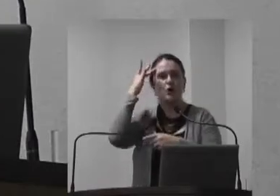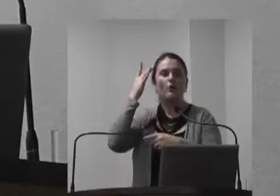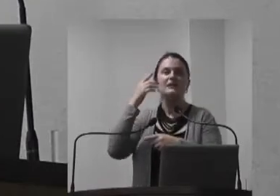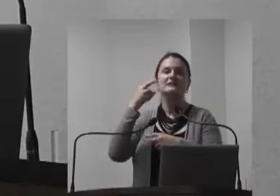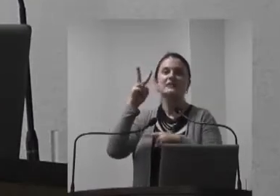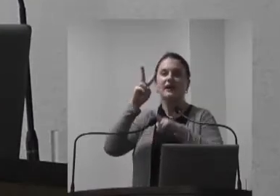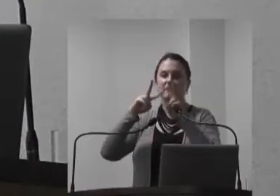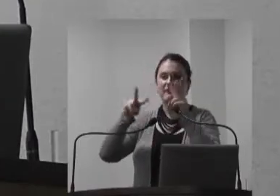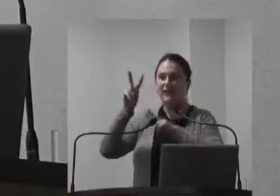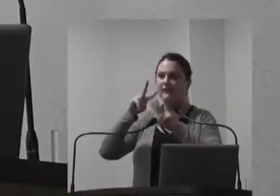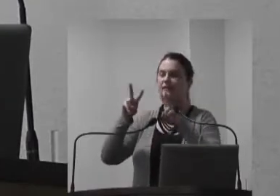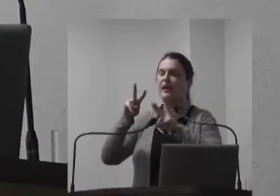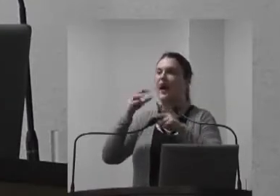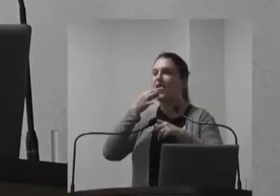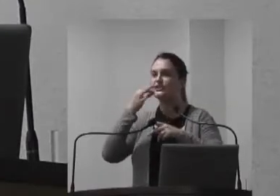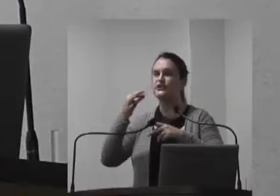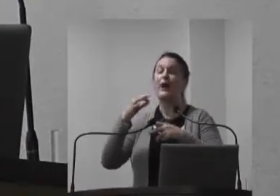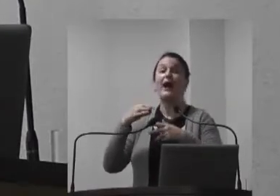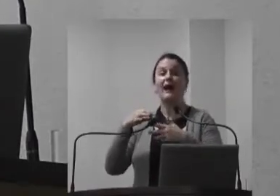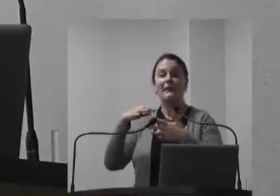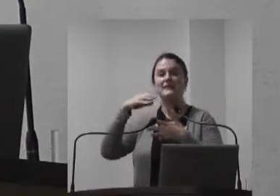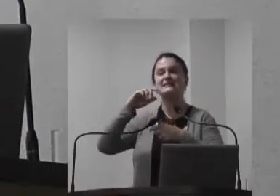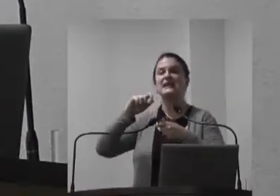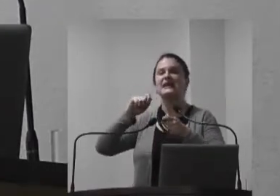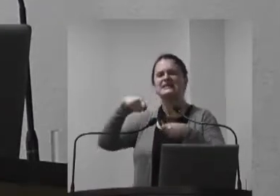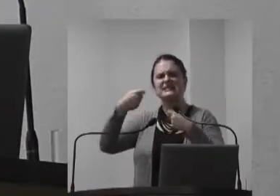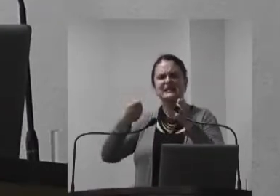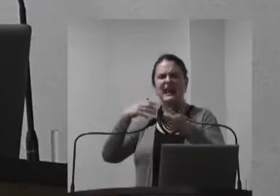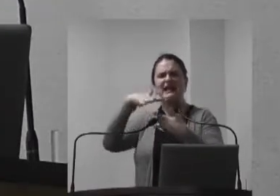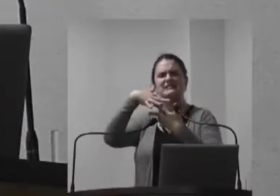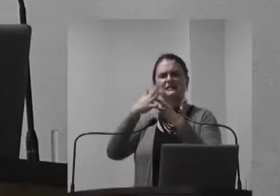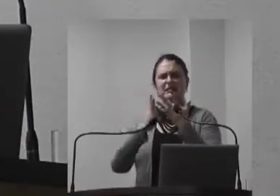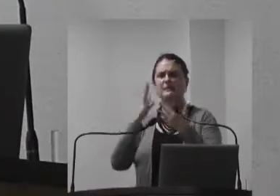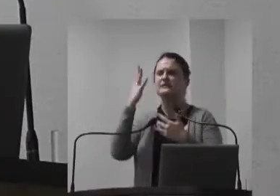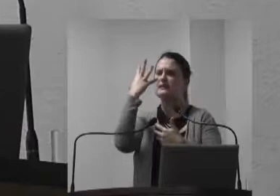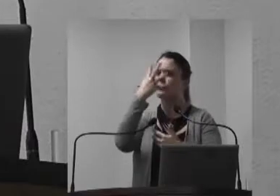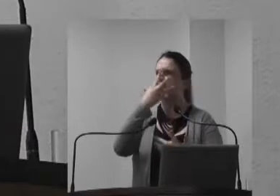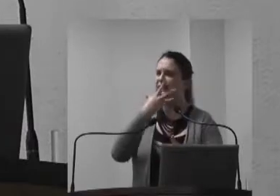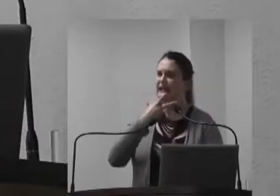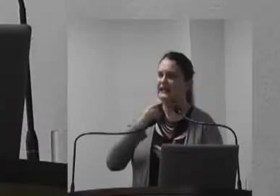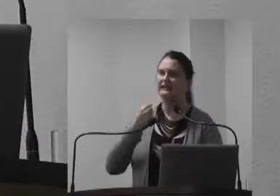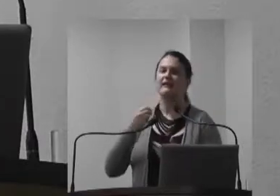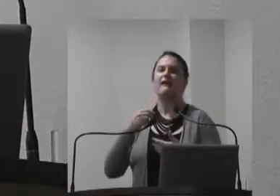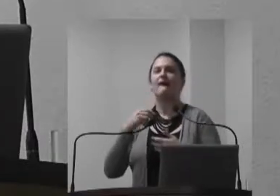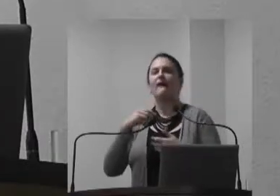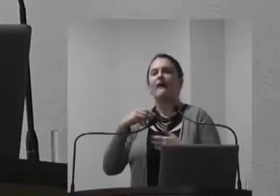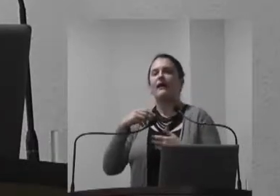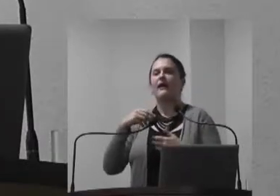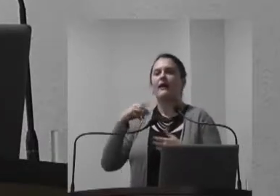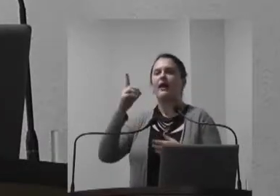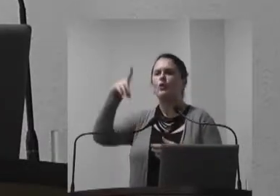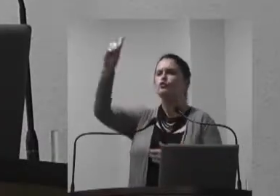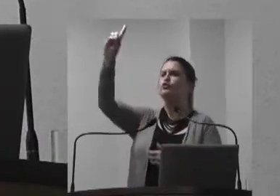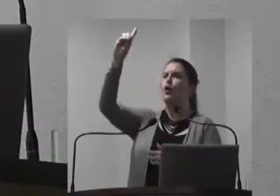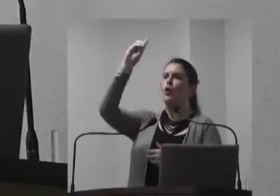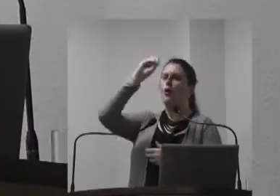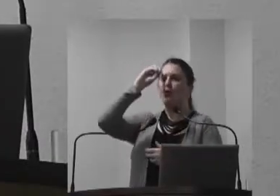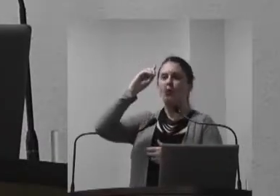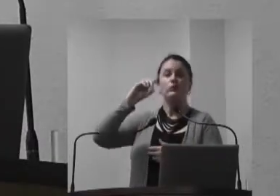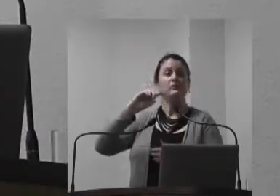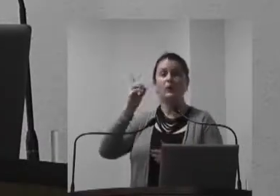as pessoas veem, né, acham, mas sinais, a Libras é bonita, é